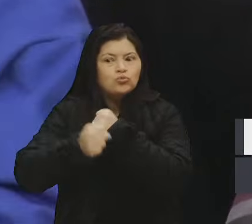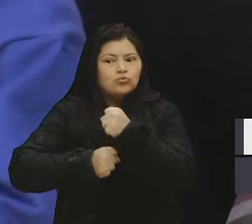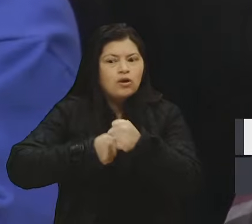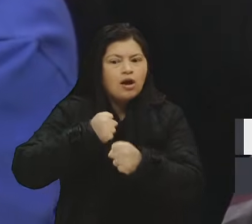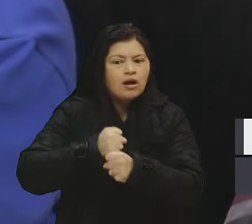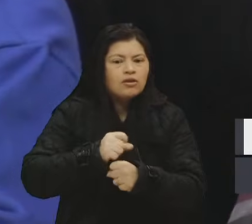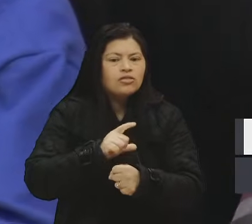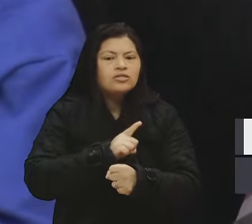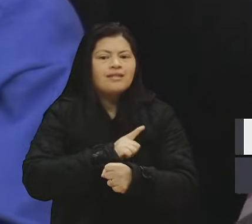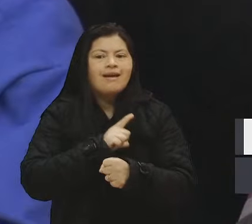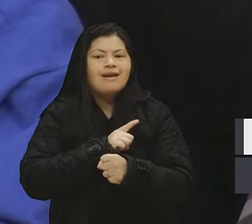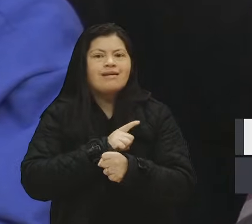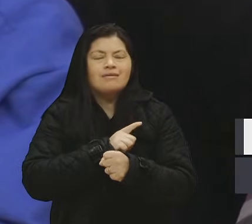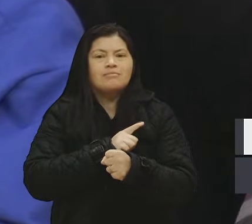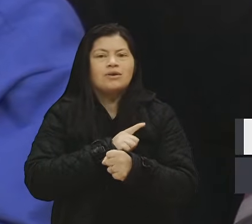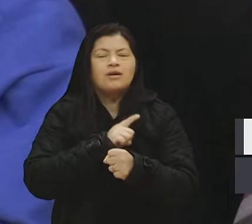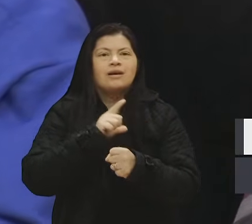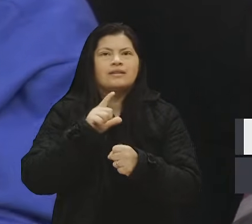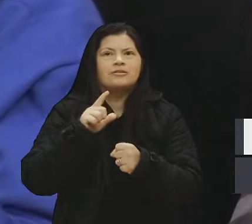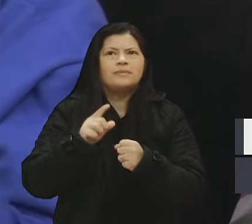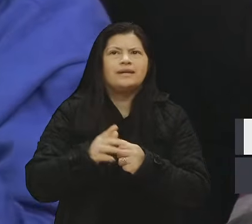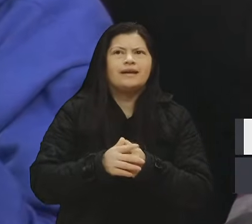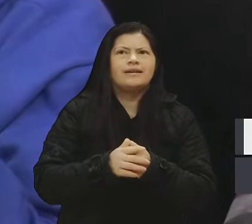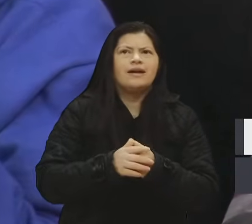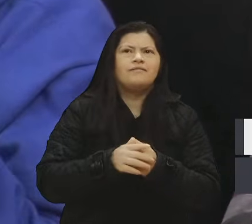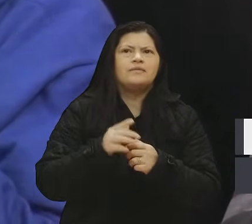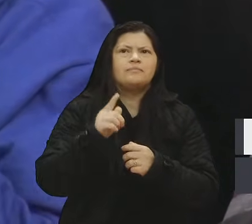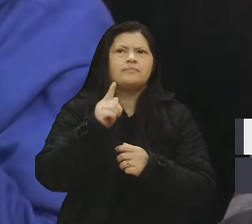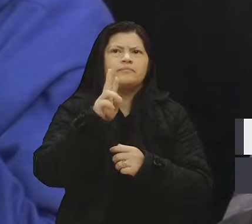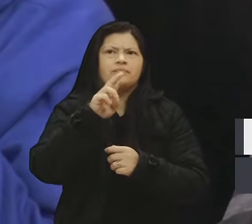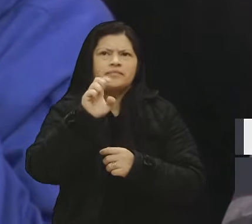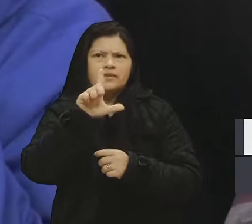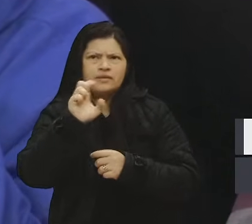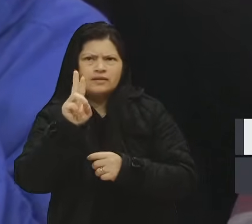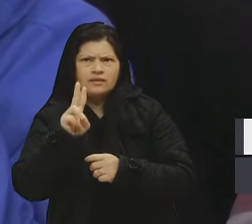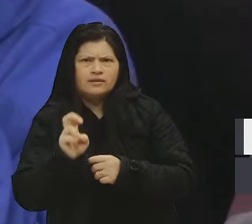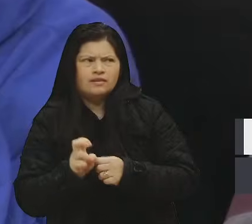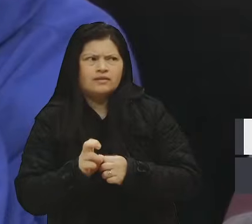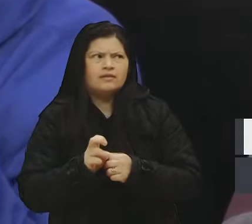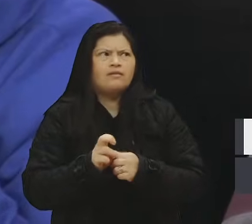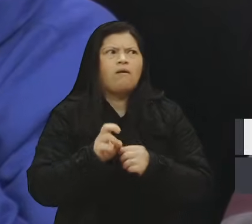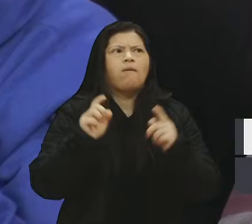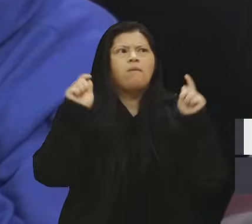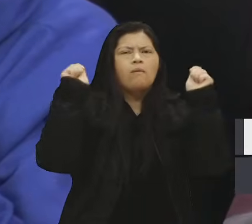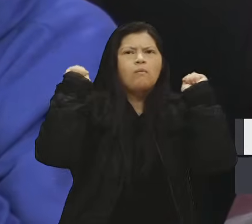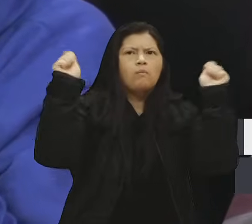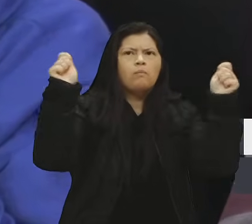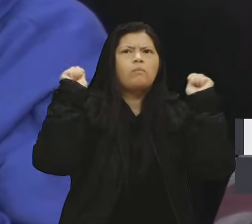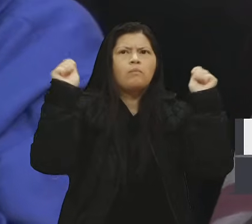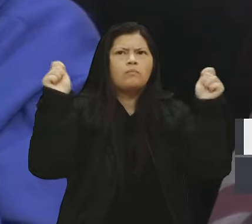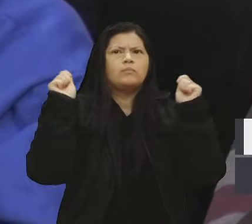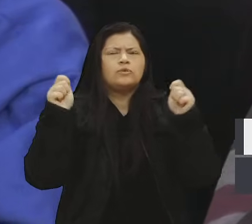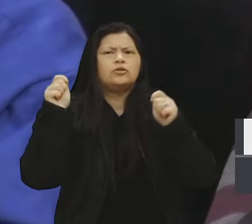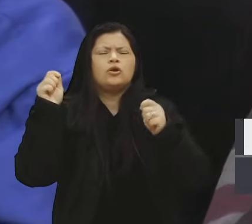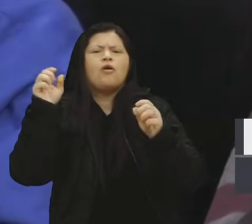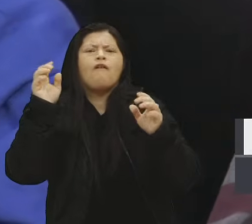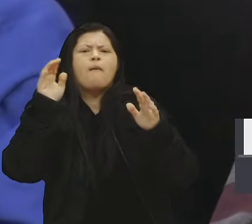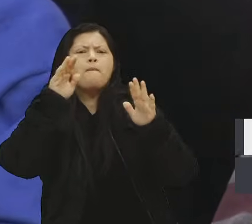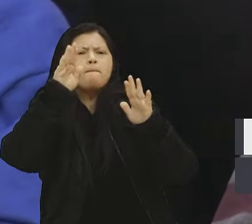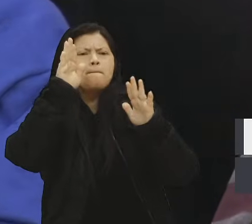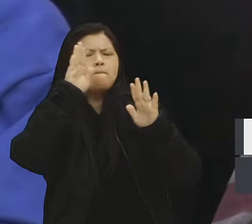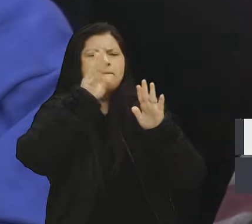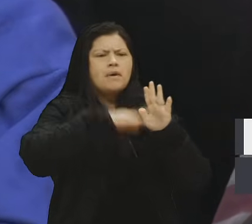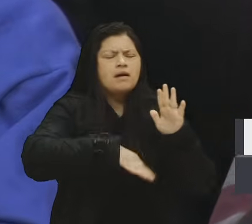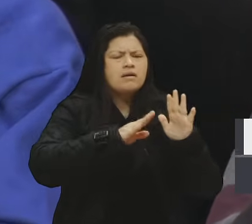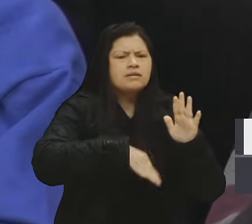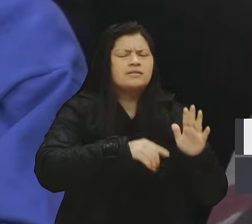temos uma greve da educação. Uma greve contra o governo que cortou ponto, descontou salário e deixou os